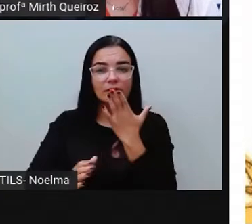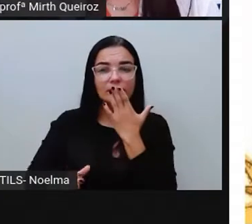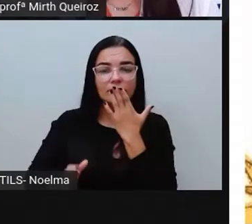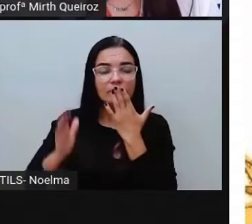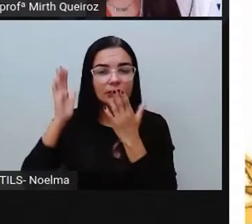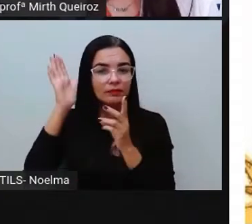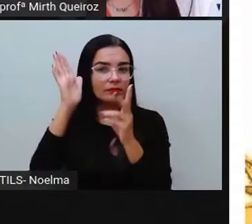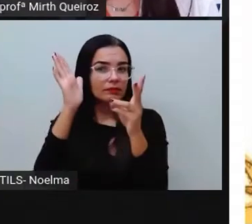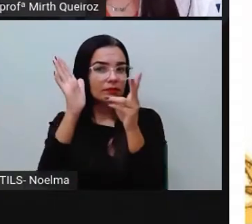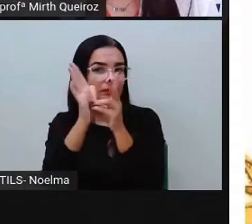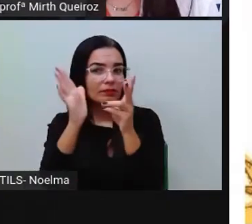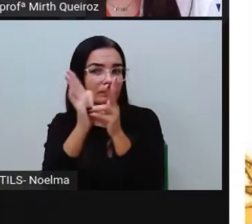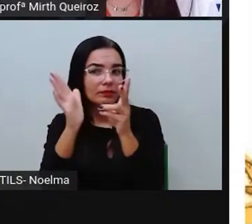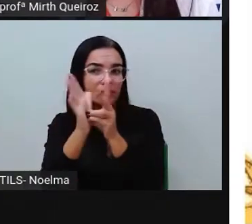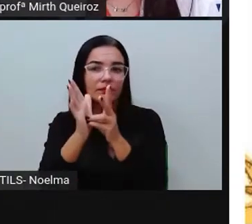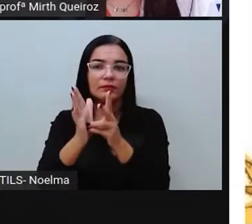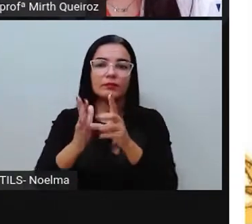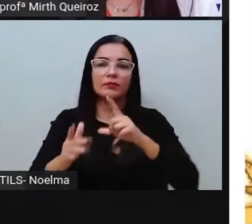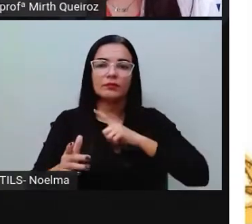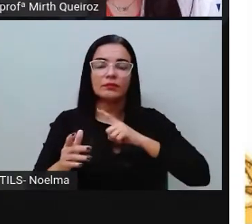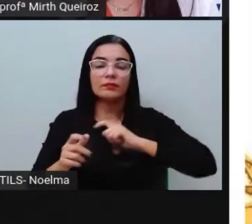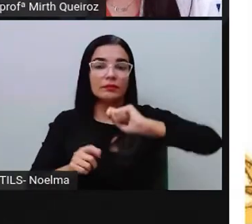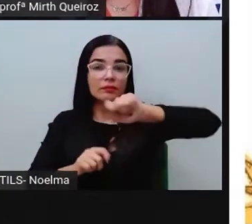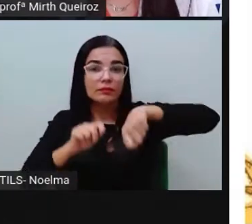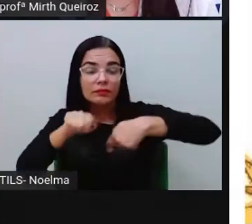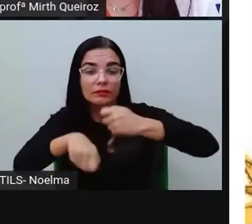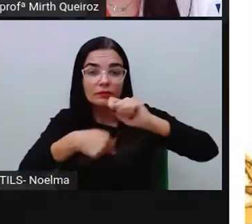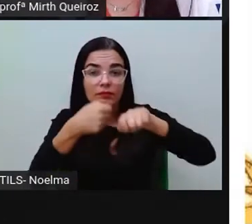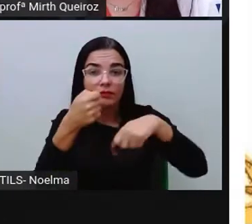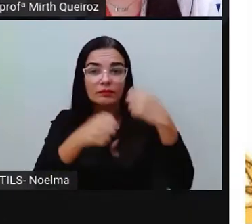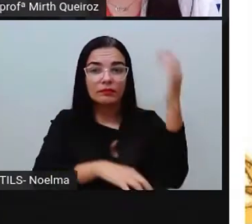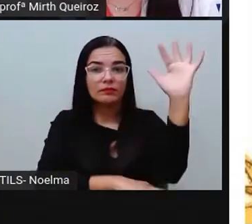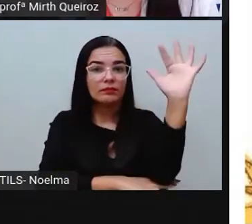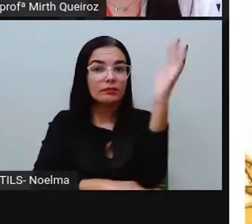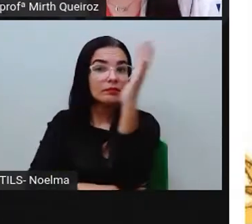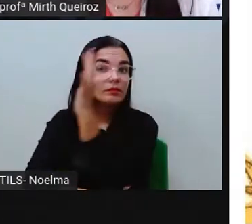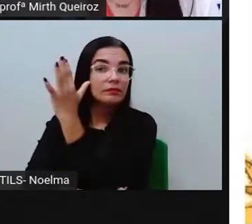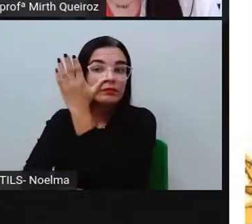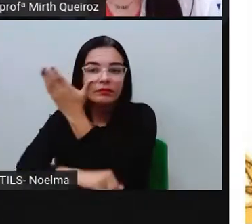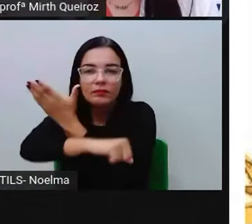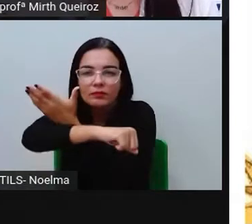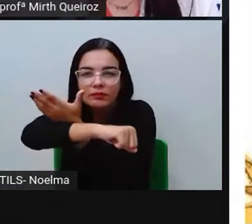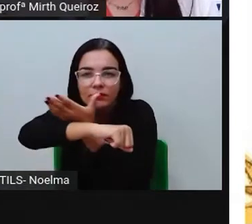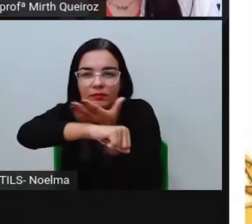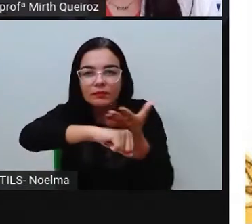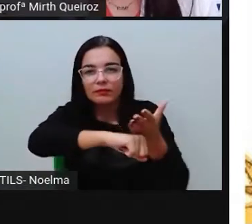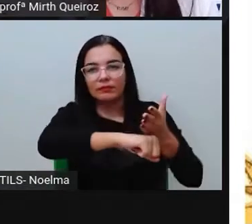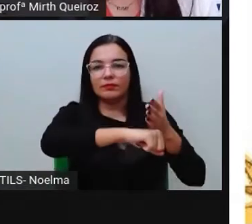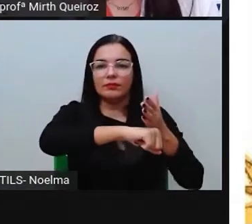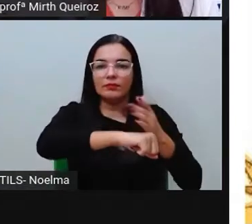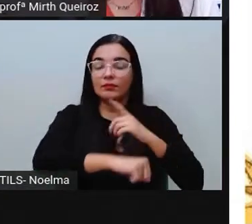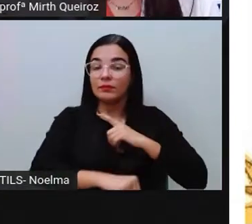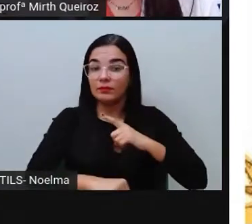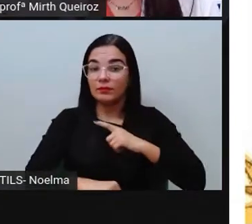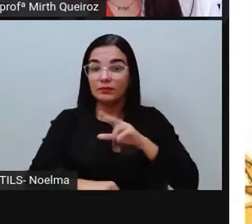essa denominação ela representa as próprias características dessa vegetação, uma vez que as